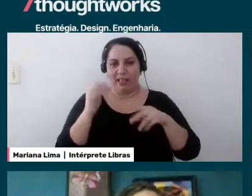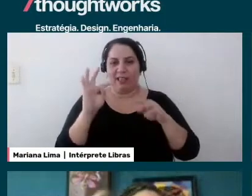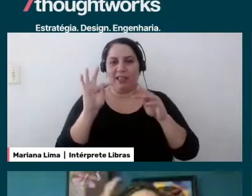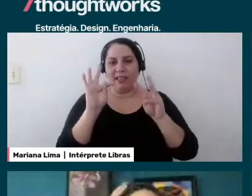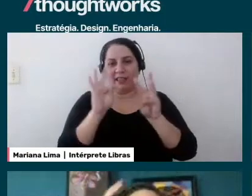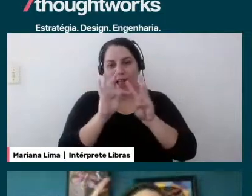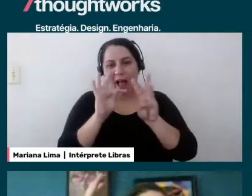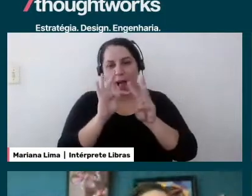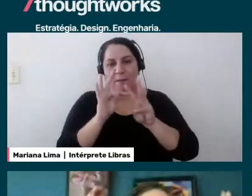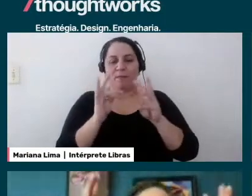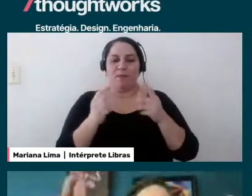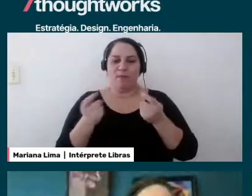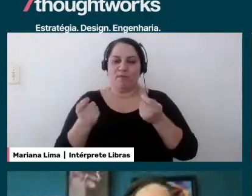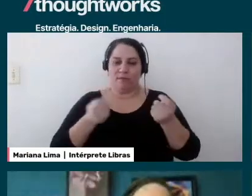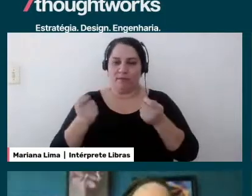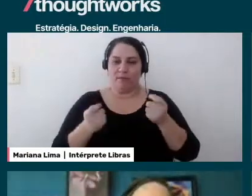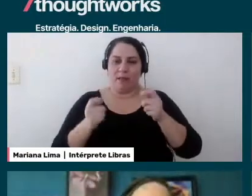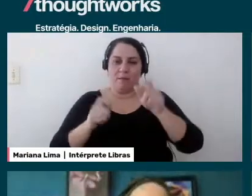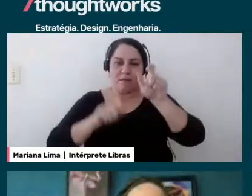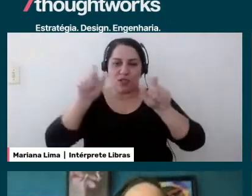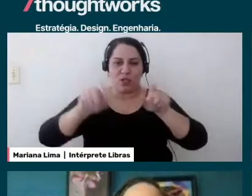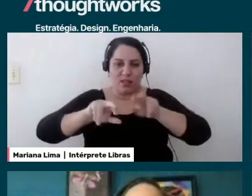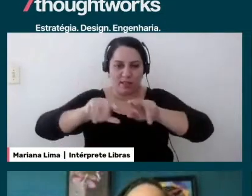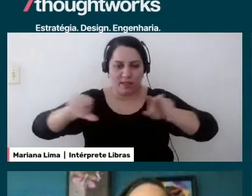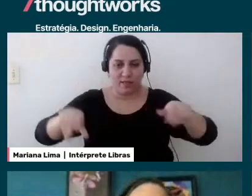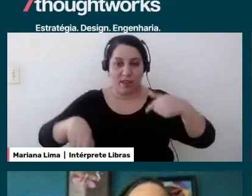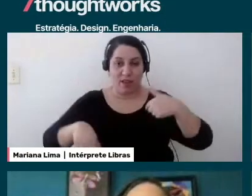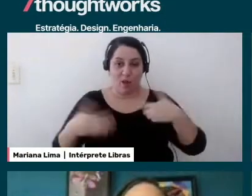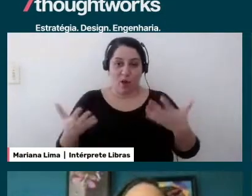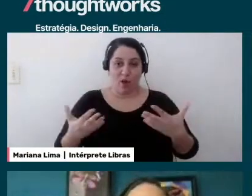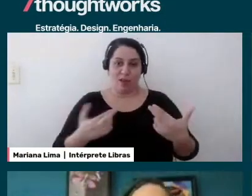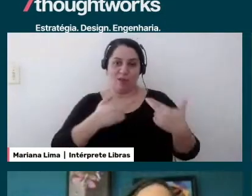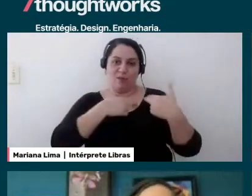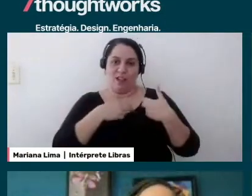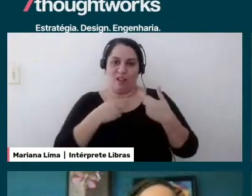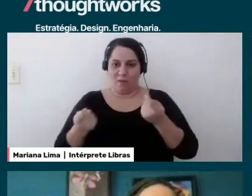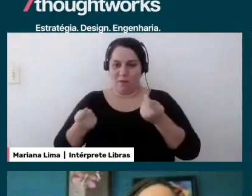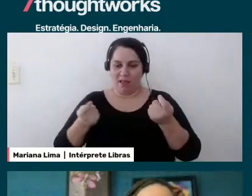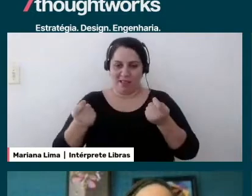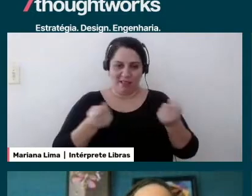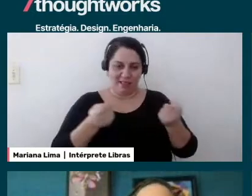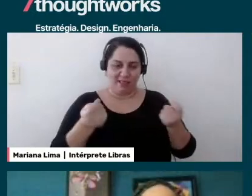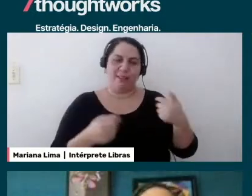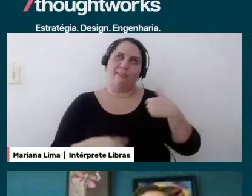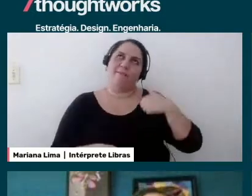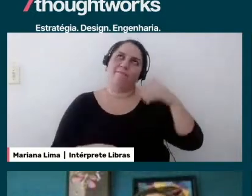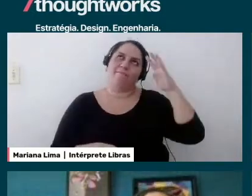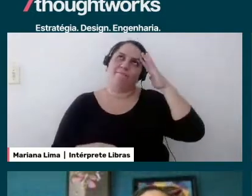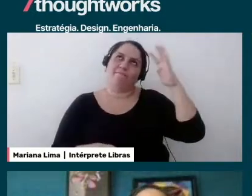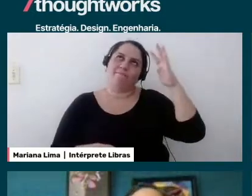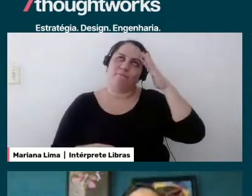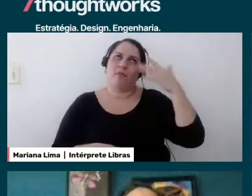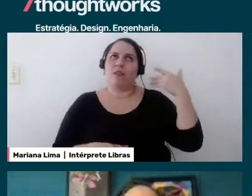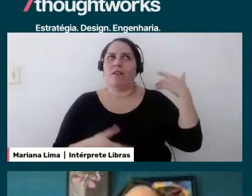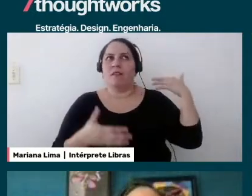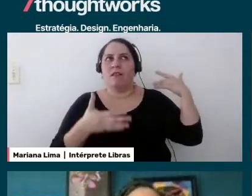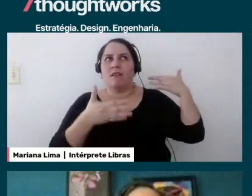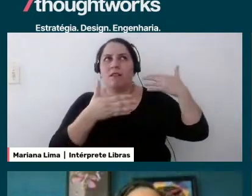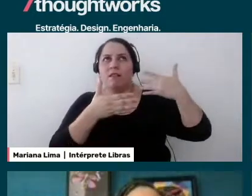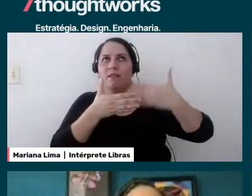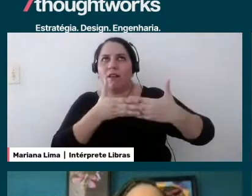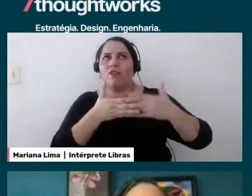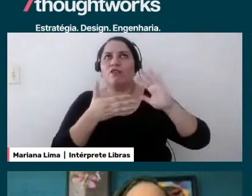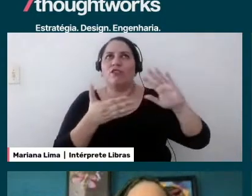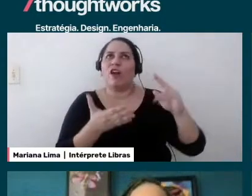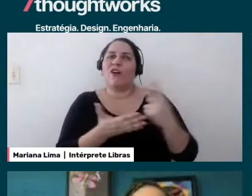recebi essa missão, né, de moderar esse painel, eu fiquei pensando e refletindo muito sobre a caminhada que a gente tem até